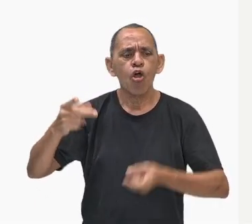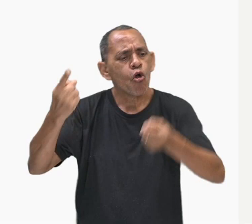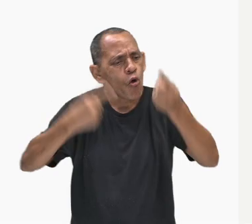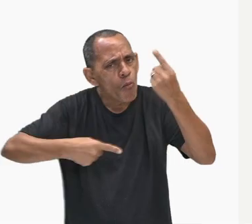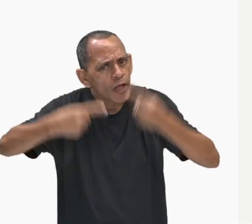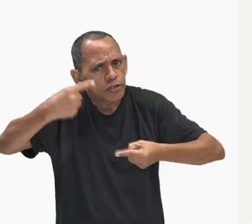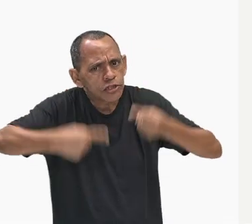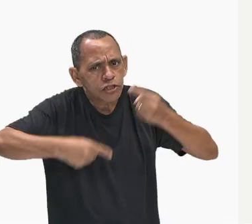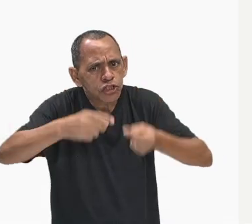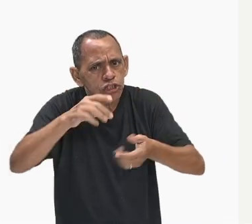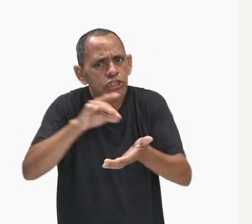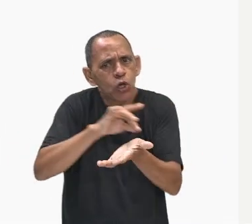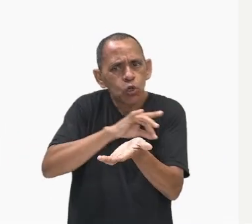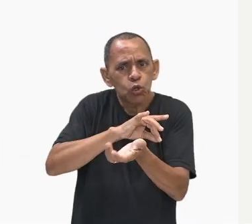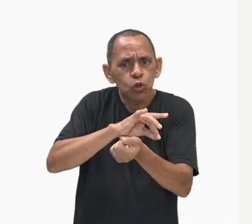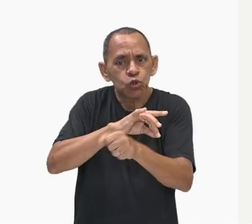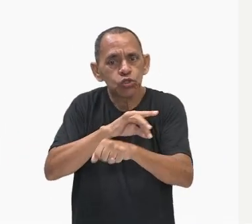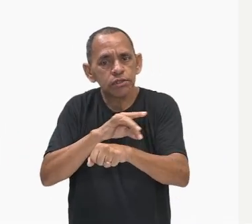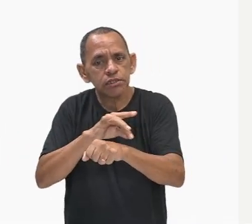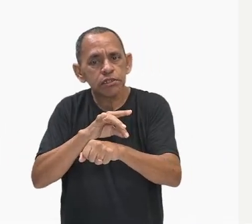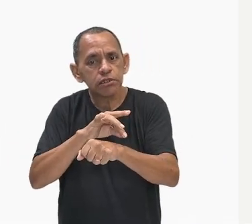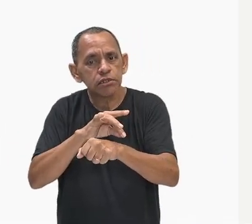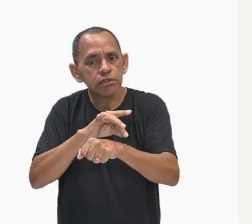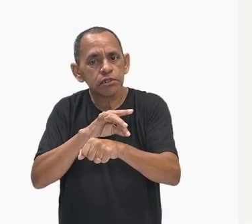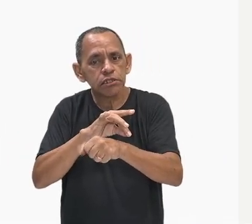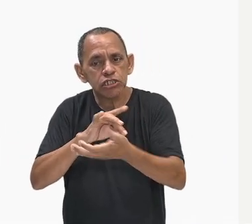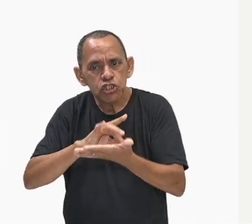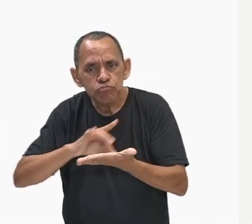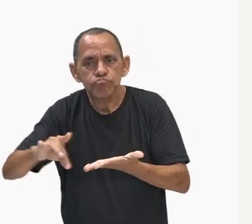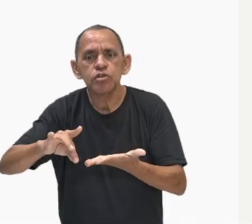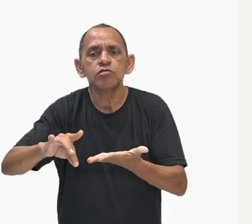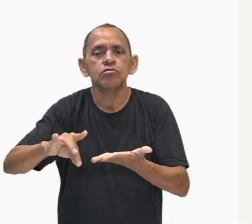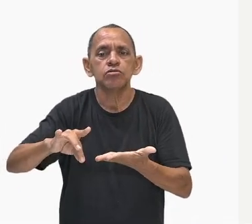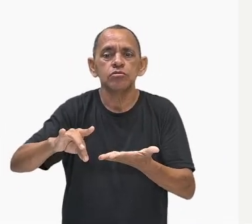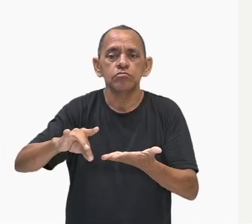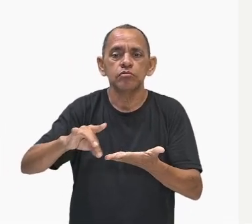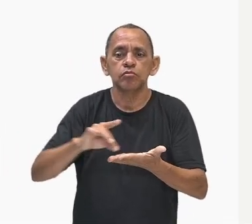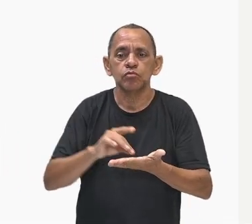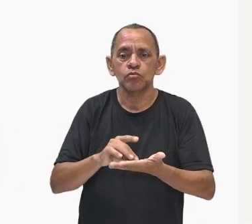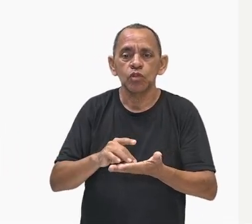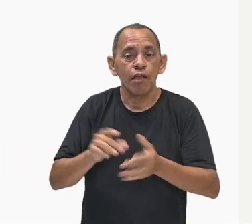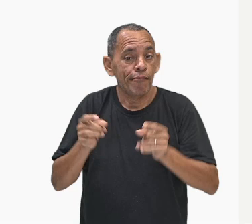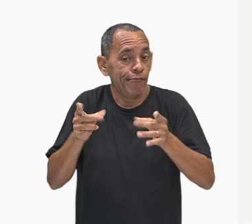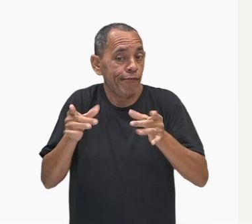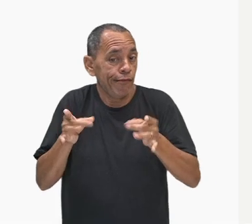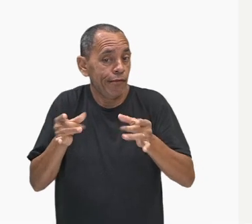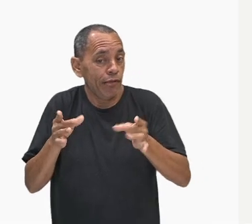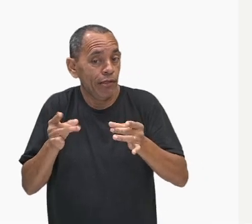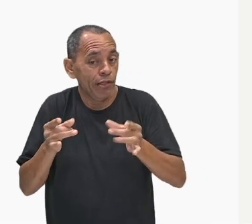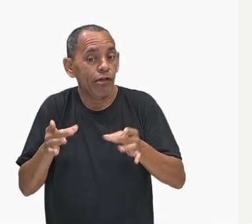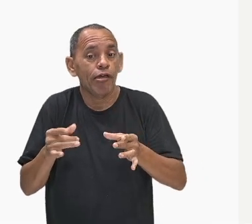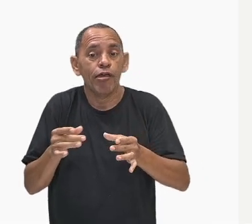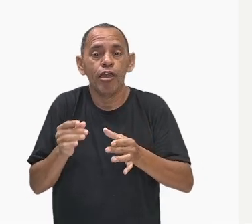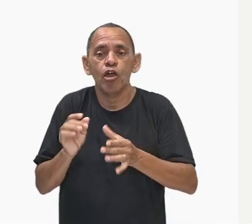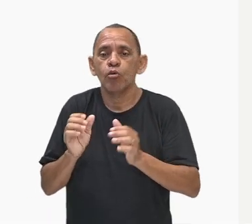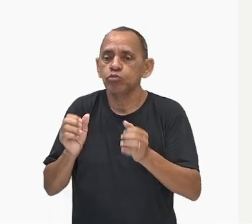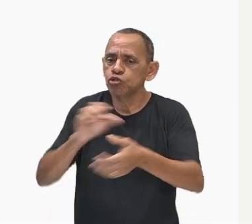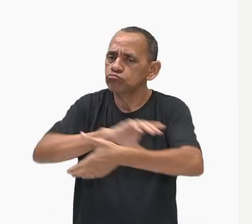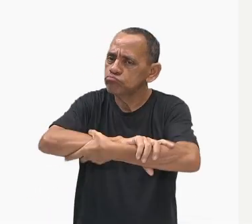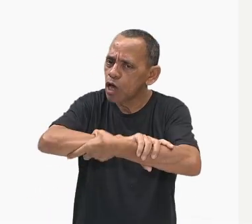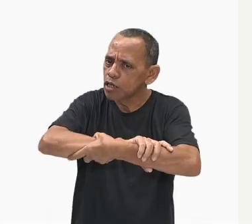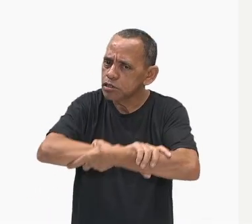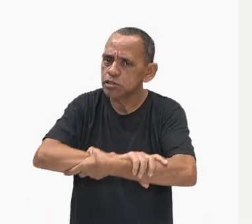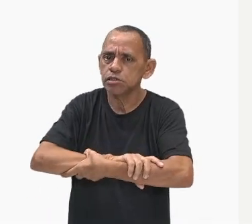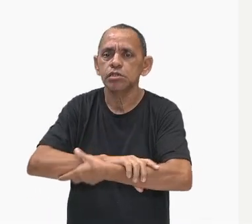confiscou terras dos antigos apoiadores do rei e vendeu-as para os seus aliados, membros da burguesia e também da gentry.